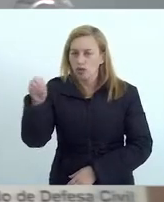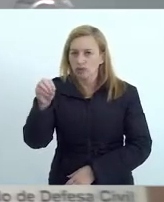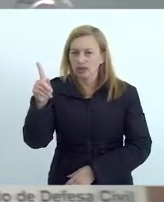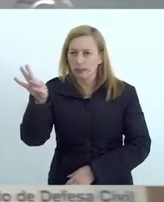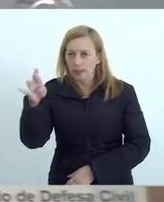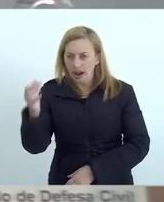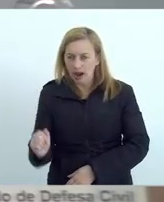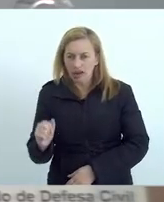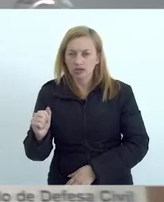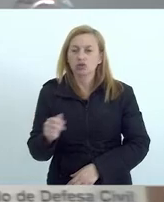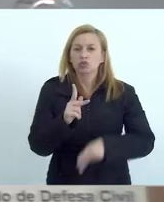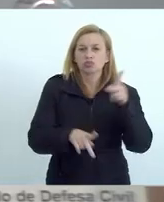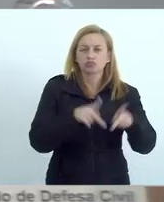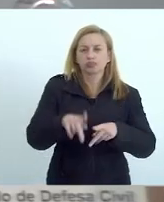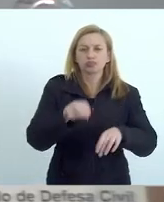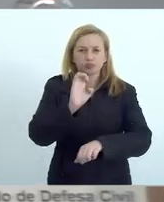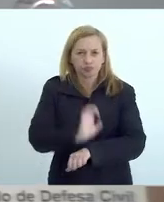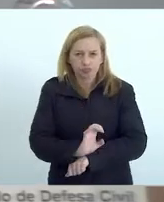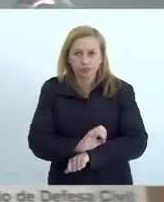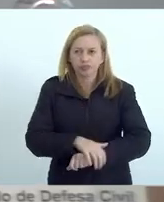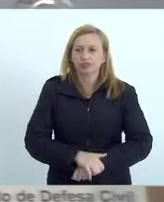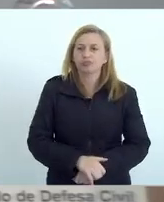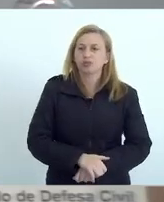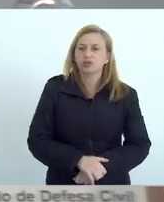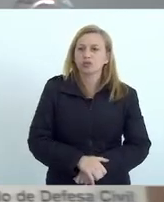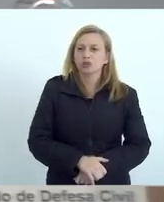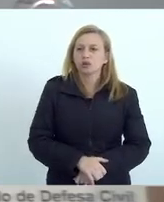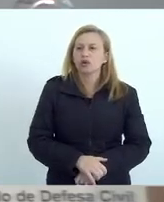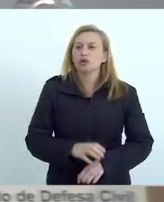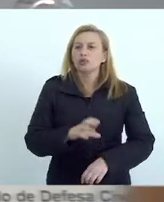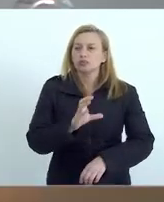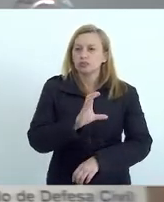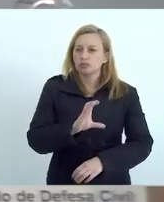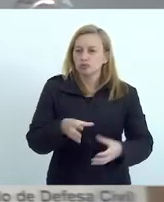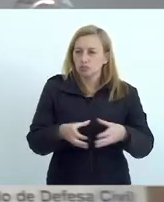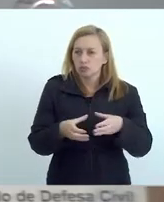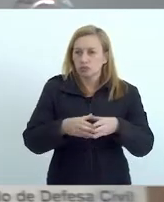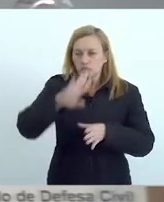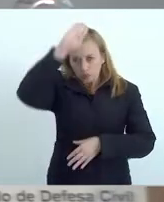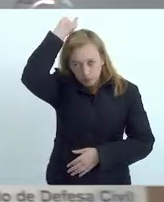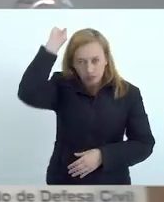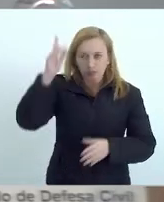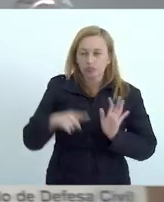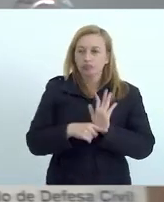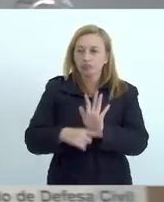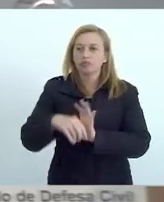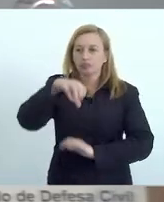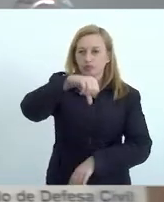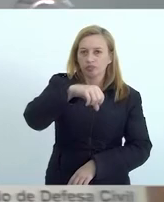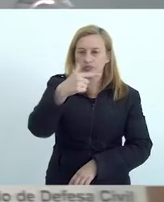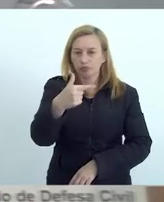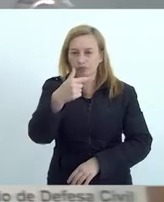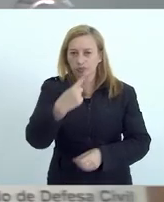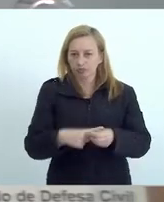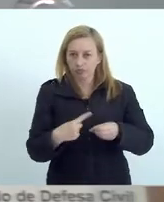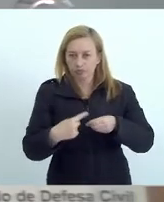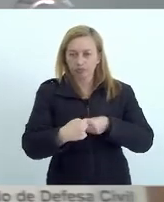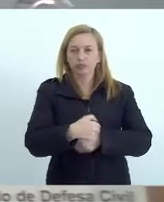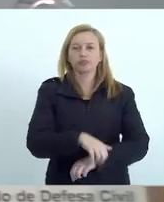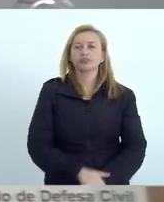é a população do estado a população é o corpo de bombeiros é para atender os 92 municípios